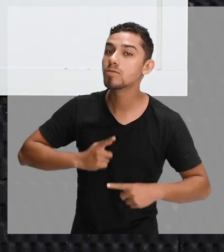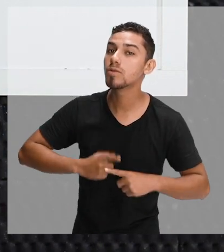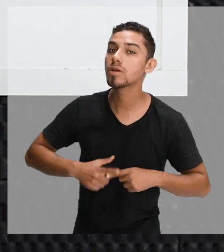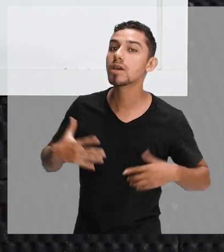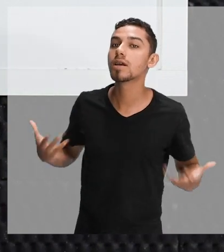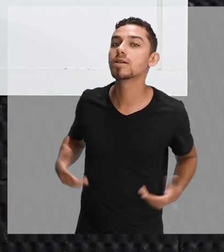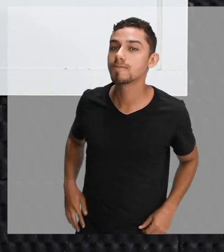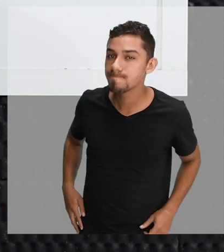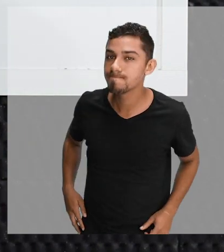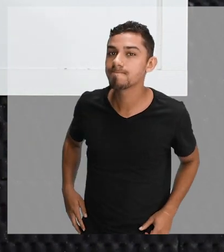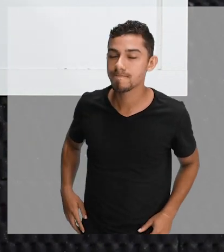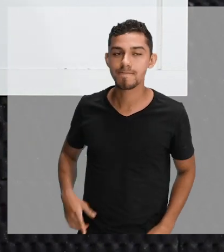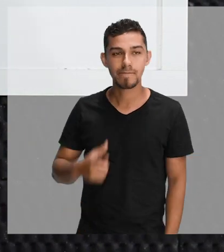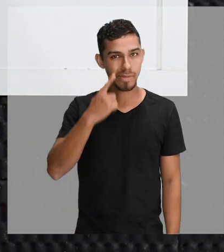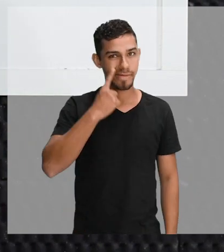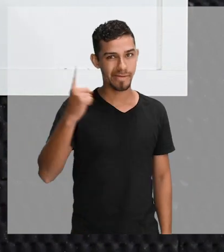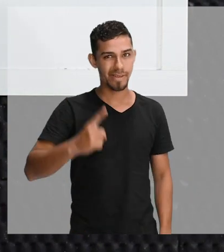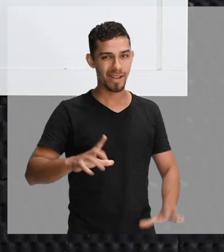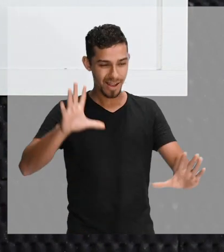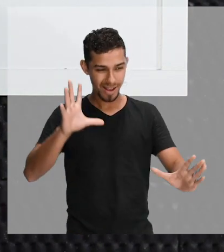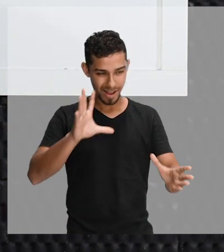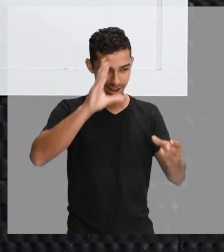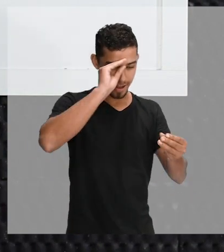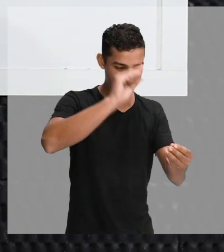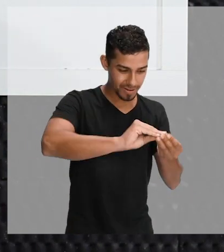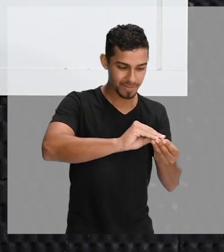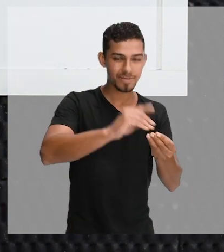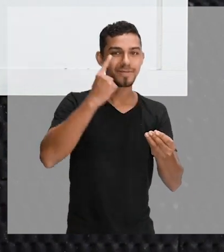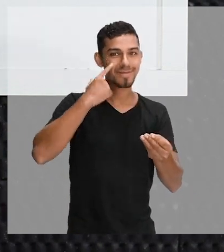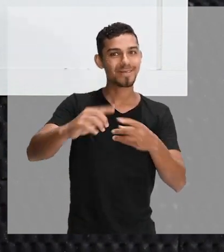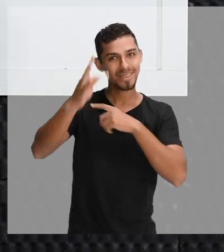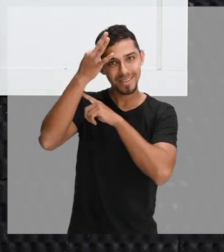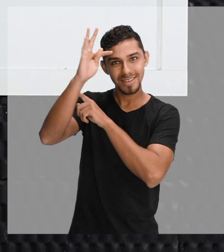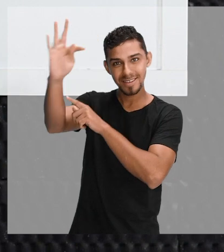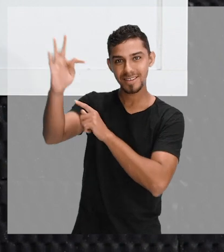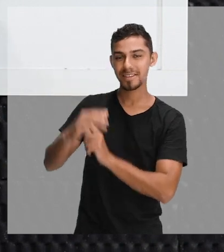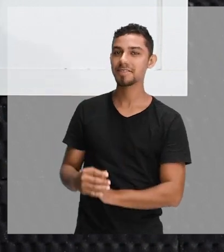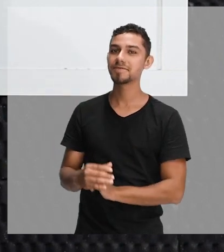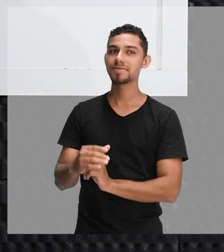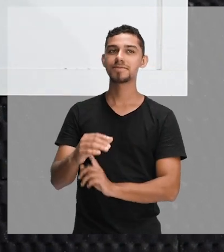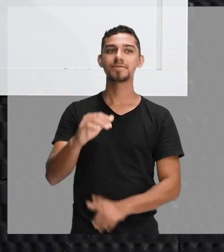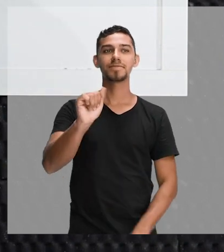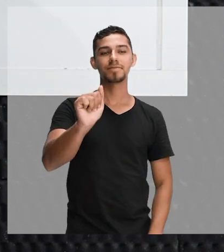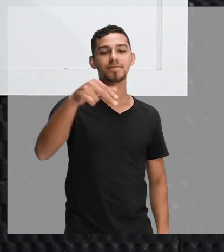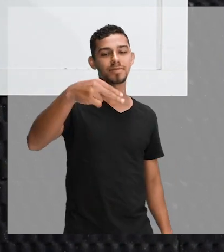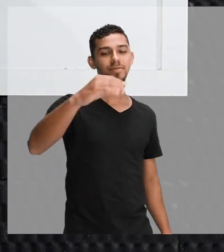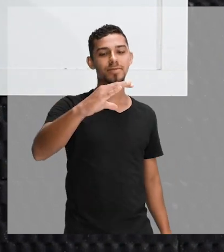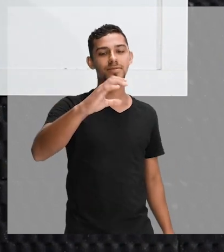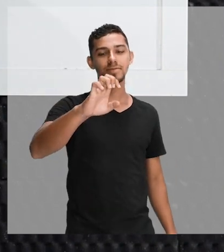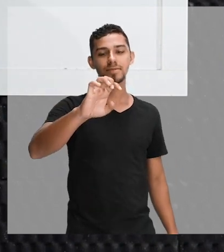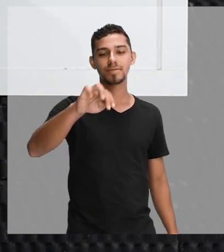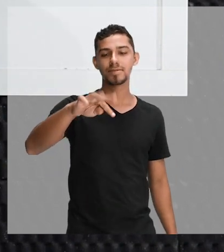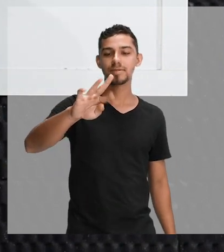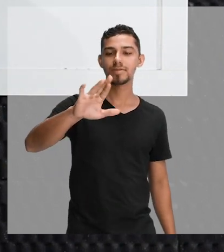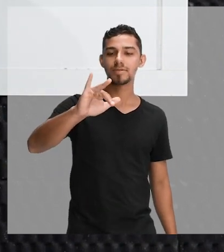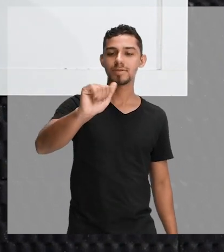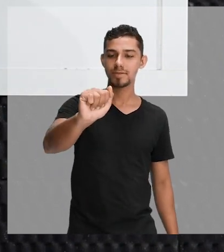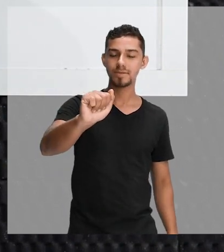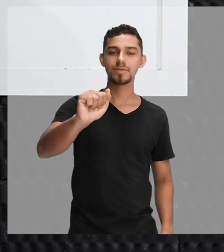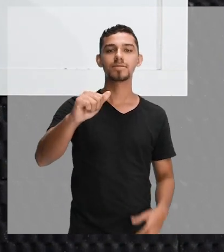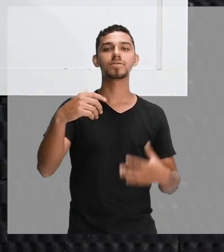vou colocar isso dentro do que tu conhece, que é a teoria heliocêntrica. Olha só, uma característica muito importante